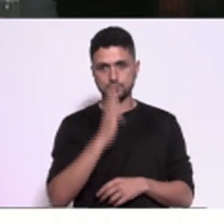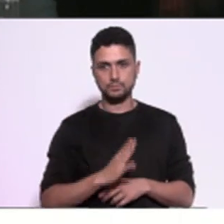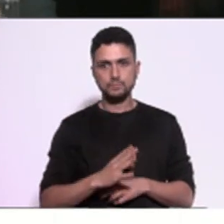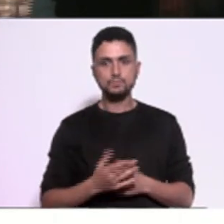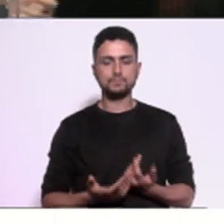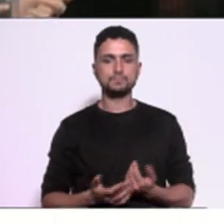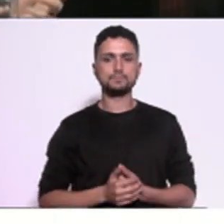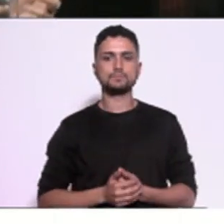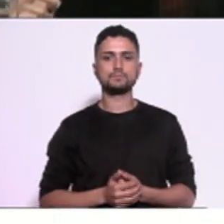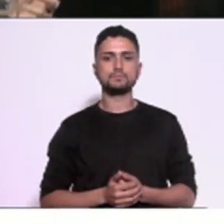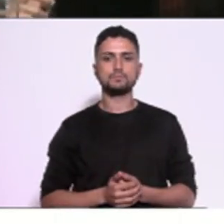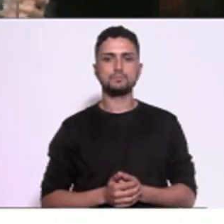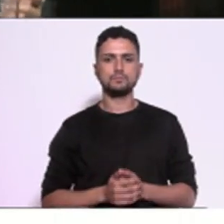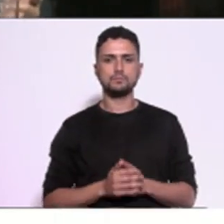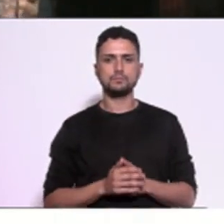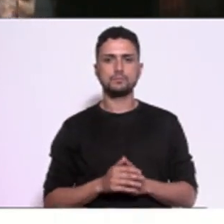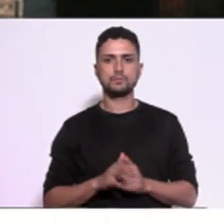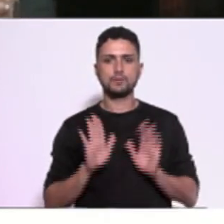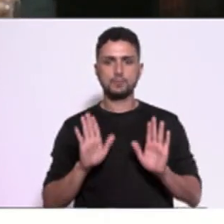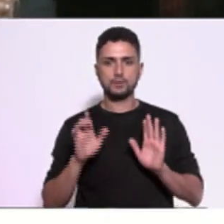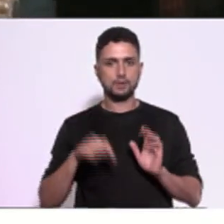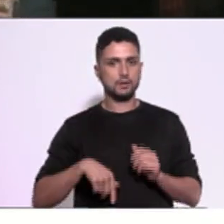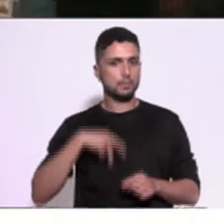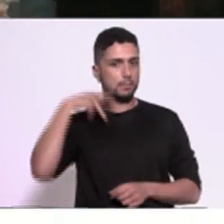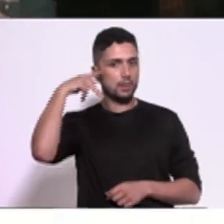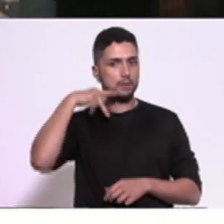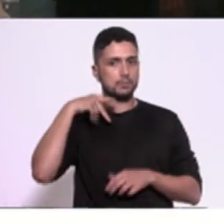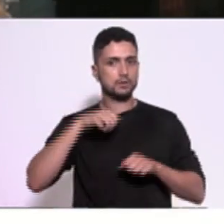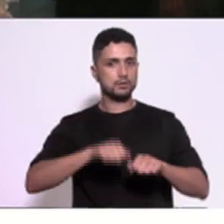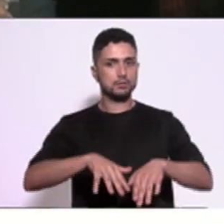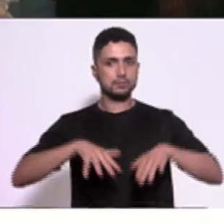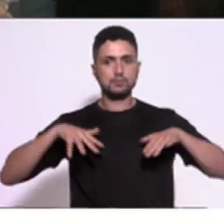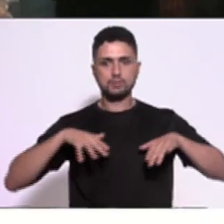Mas somos aqui no Parlamento Fluminense